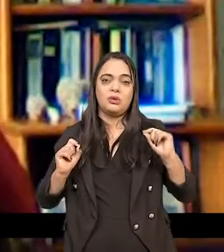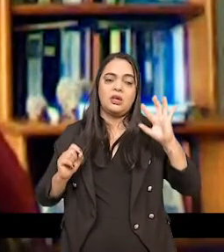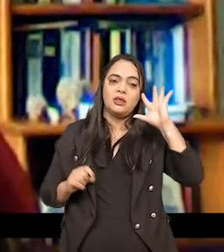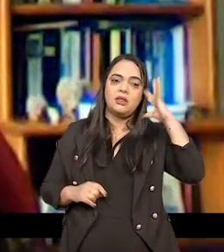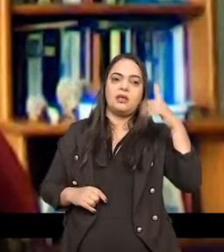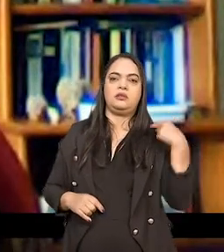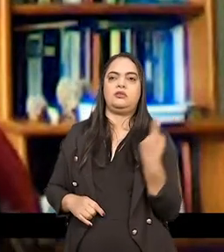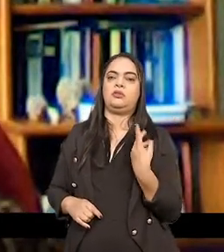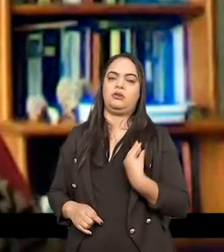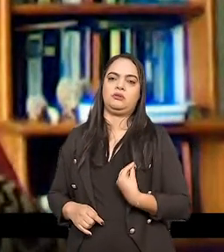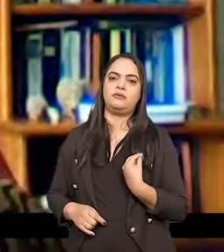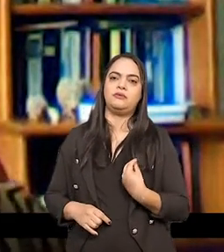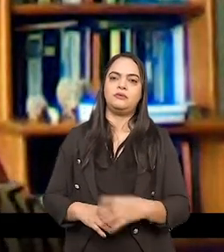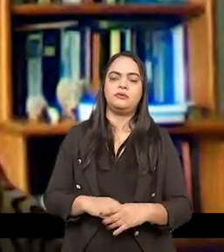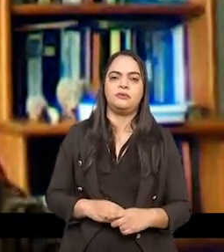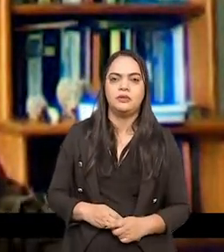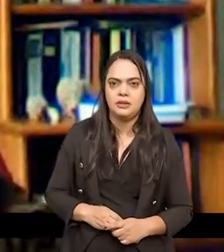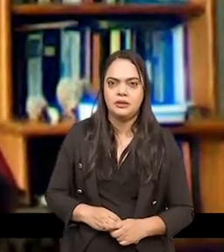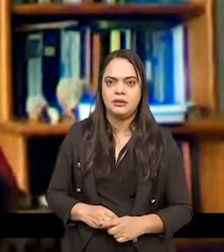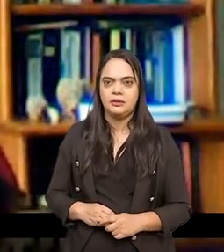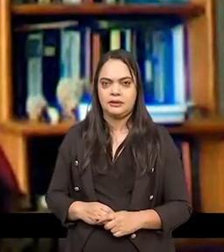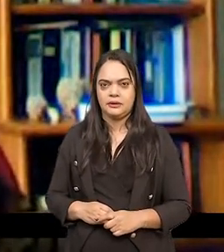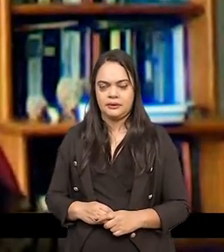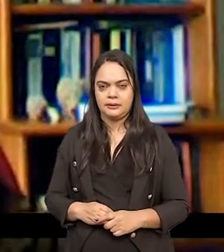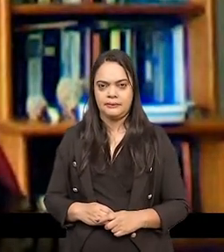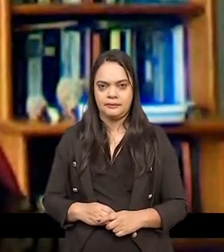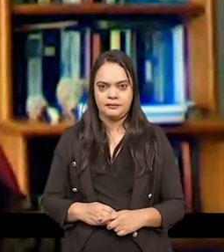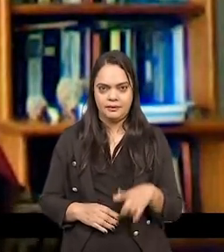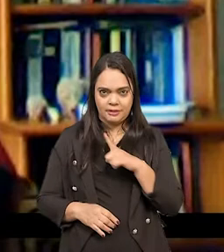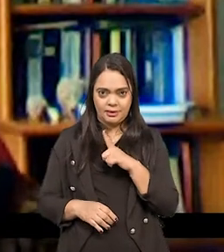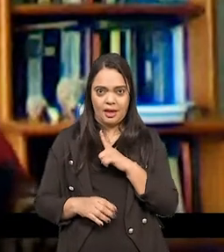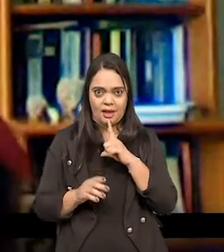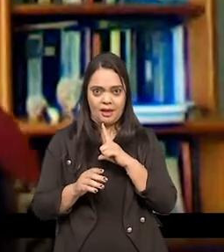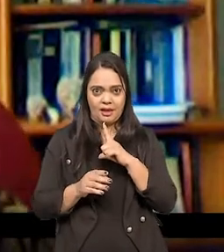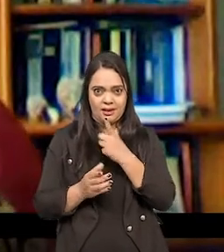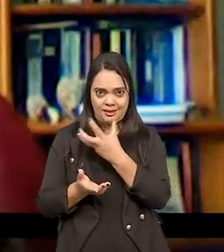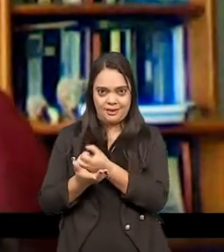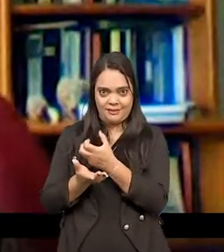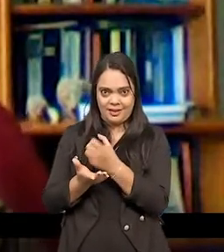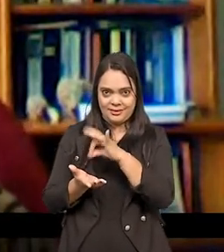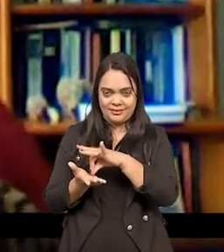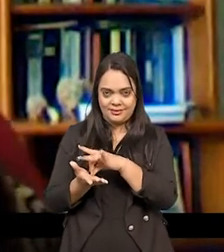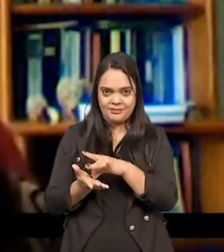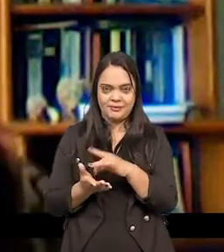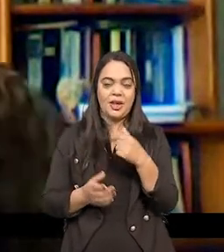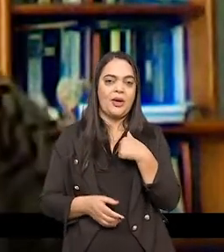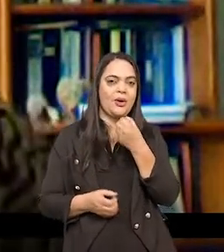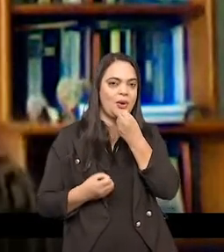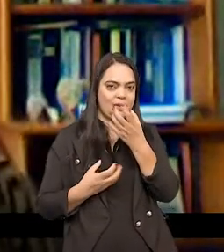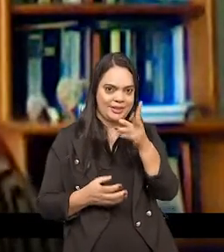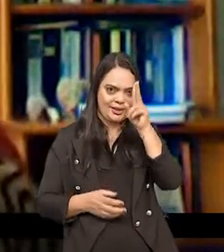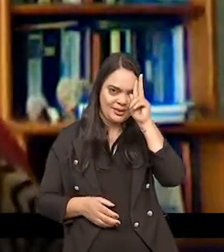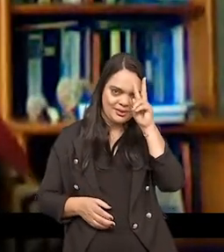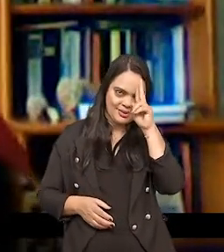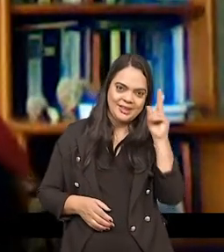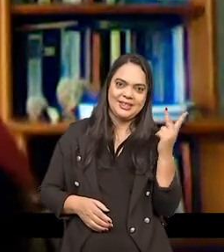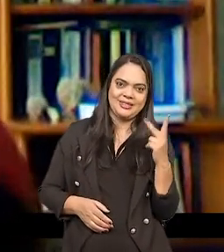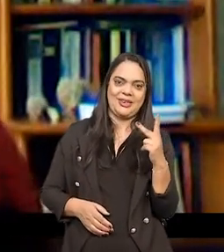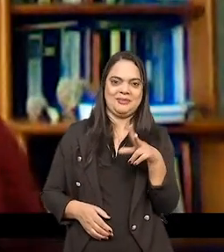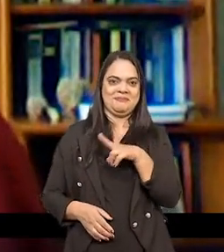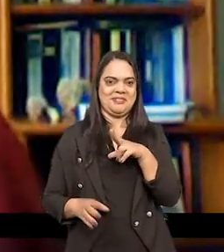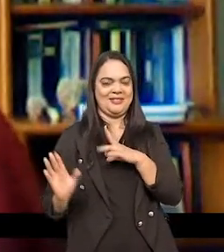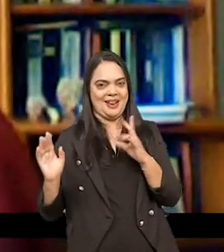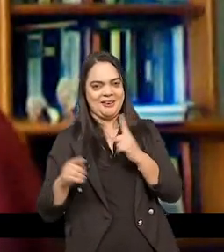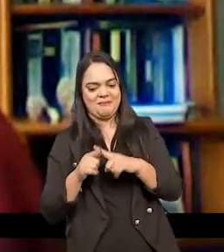vida. Está sendo gravado isso aqui, né? Senão eu ia contar um caso pessoal também, já que eu vou fazer 70 anos,